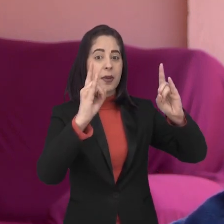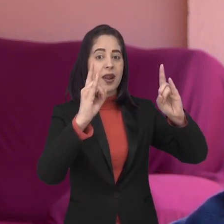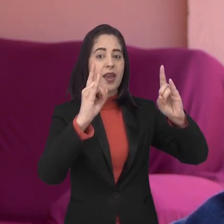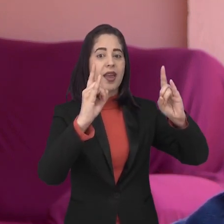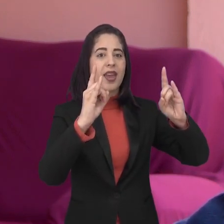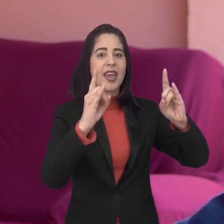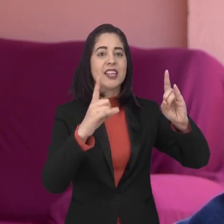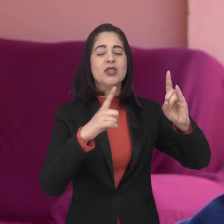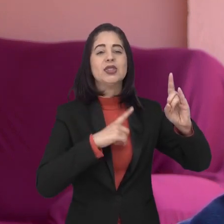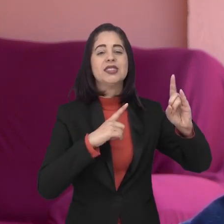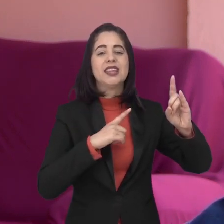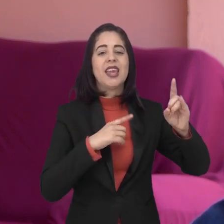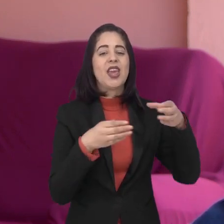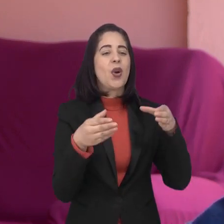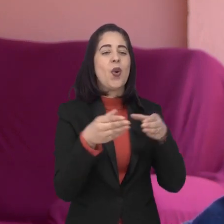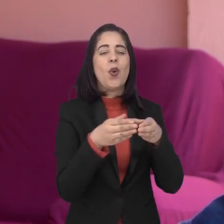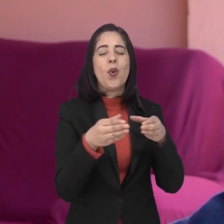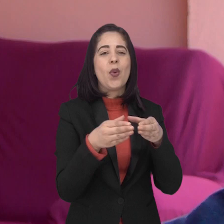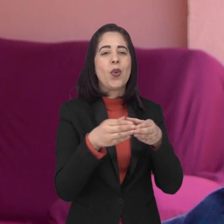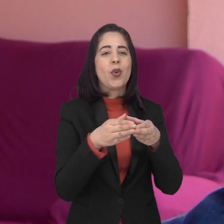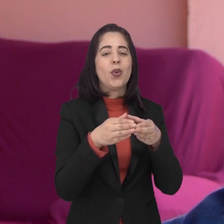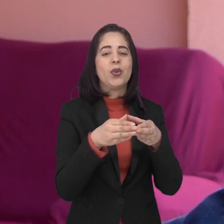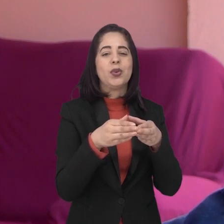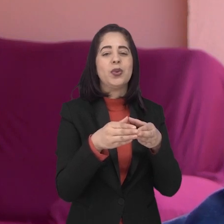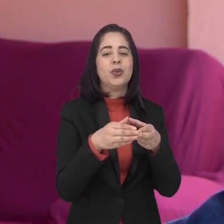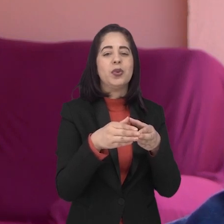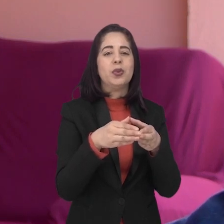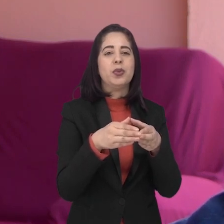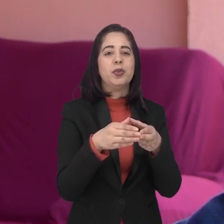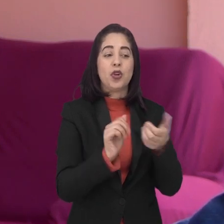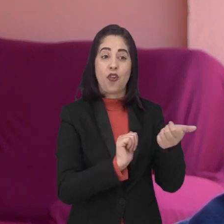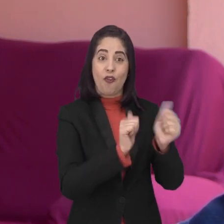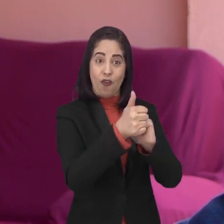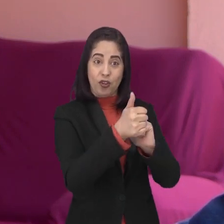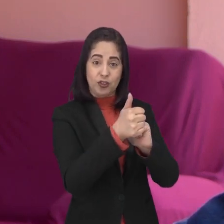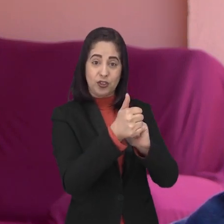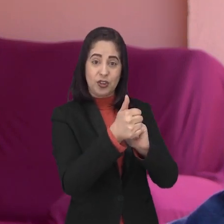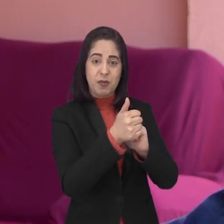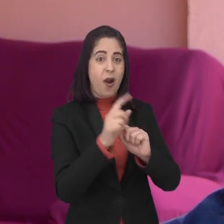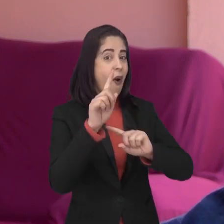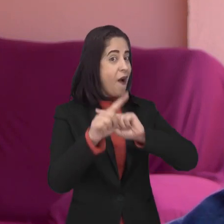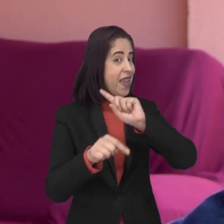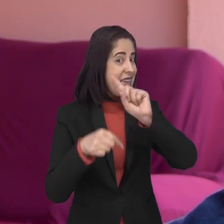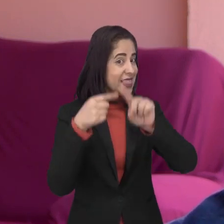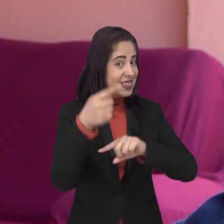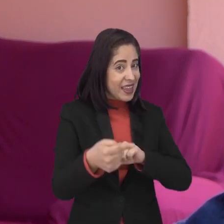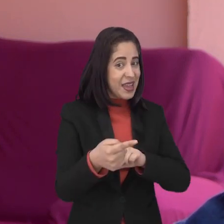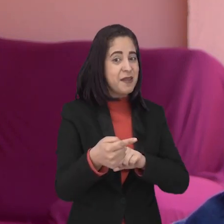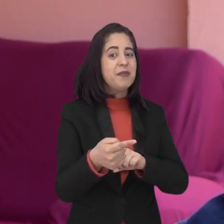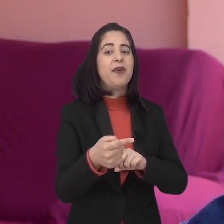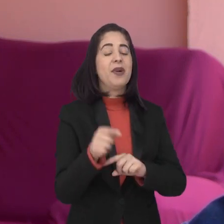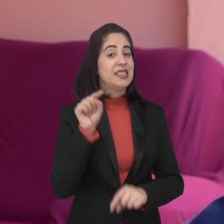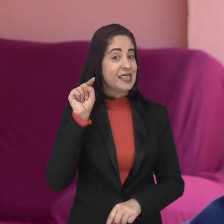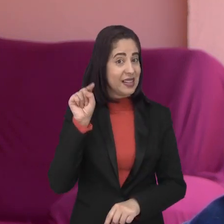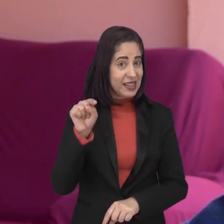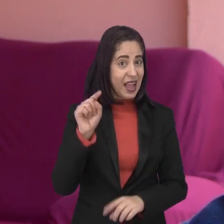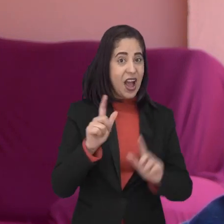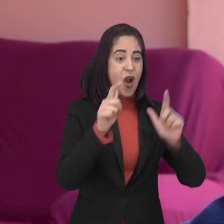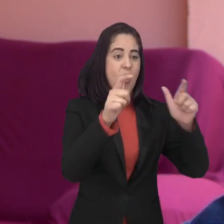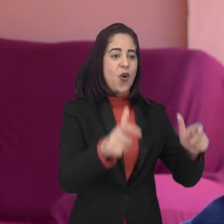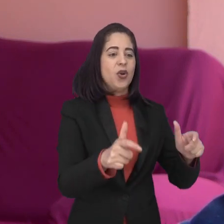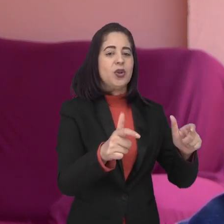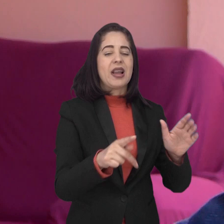como clube de Eugênio de Melo. Era a sede de Eugênio de Melo Futebol Clube. E depois ficou sendo também um